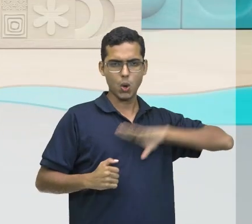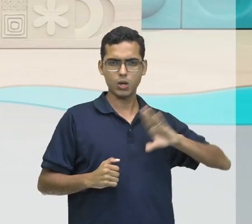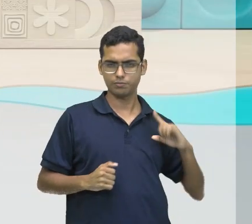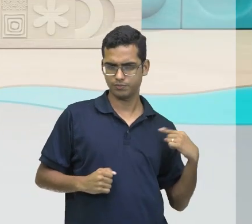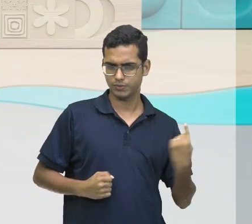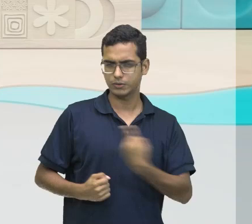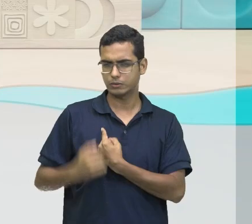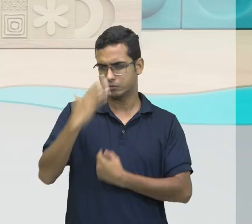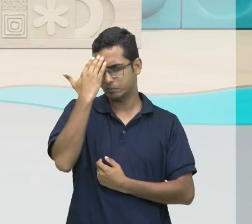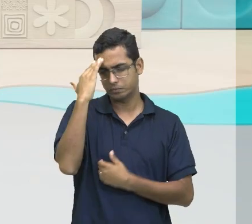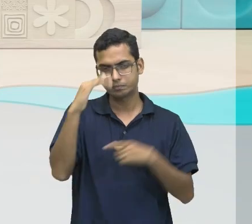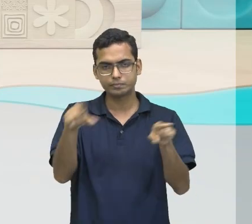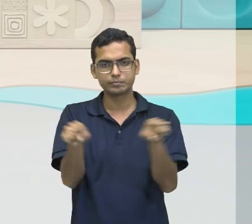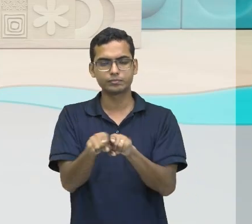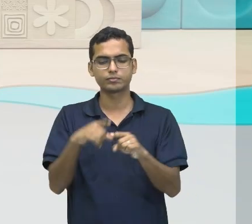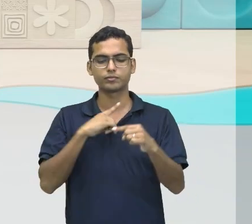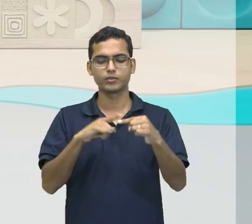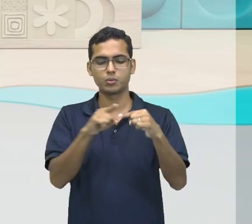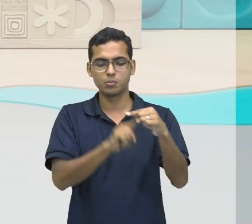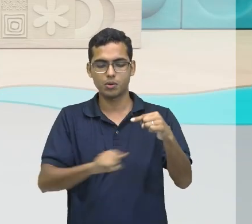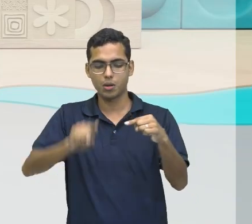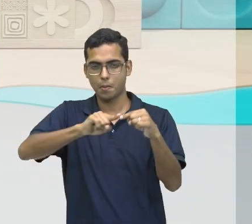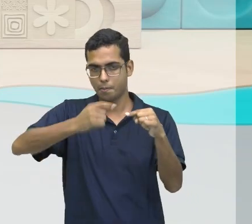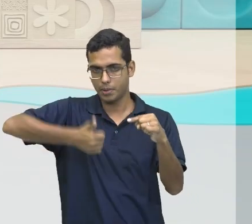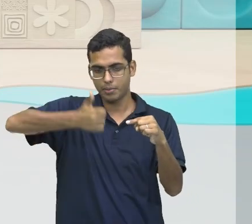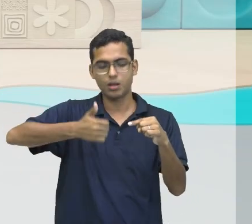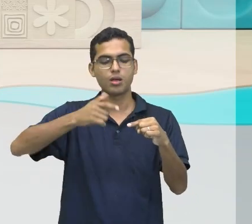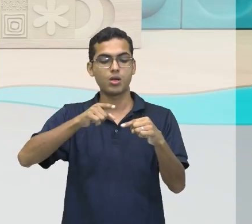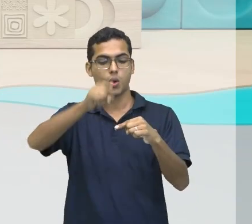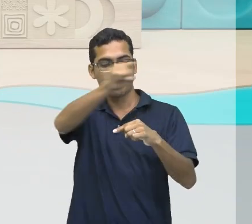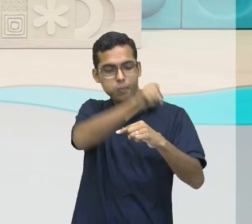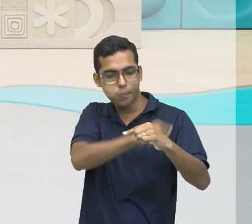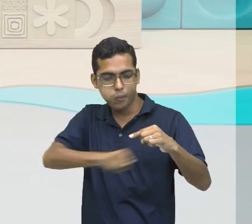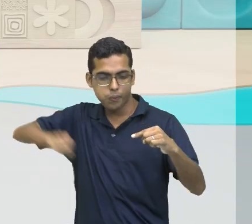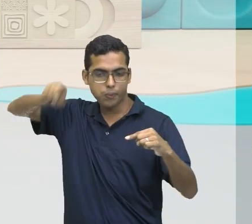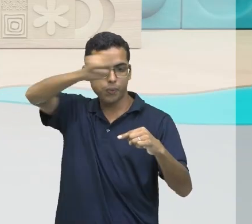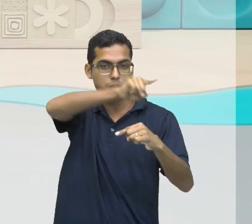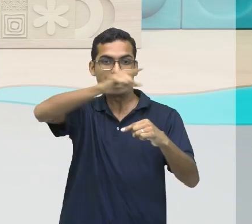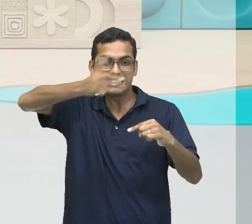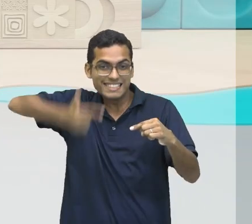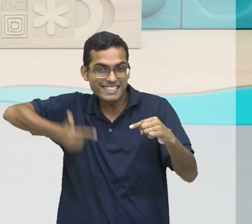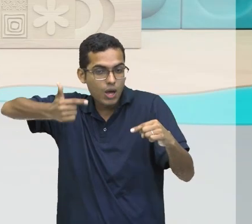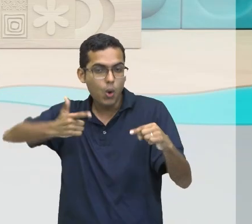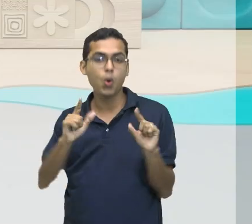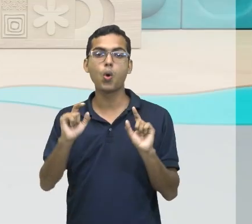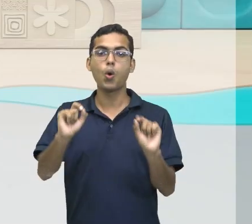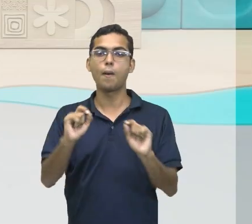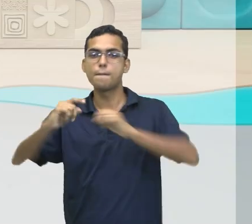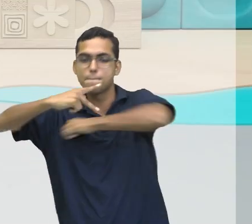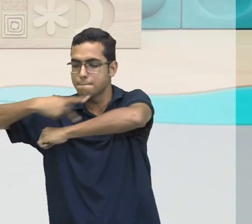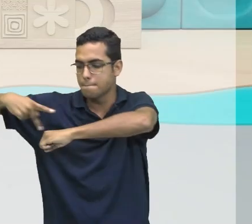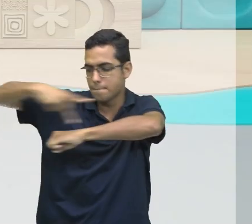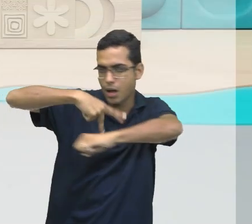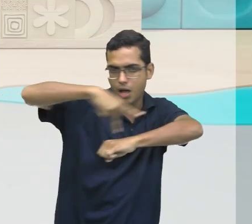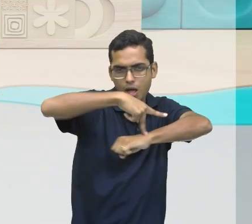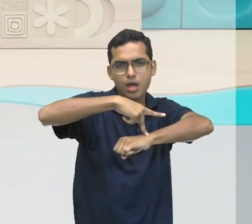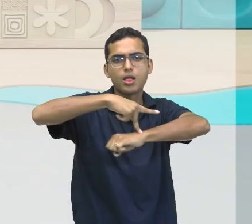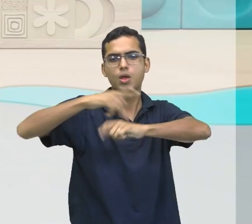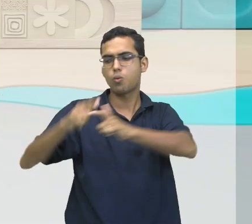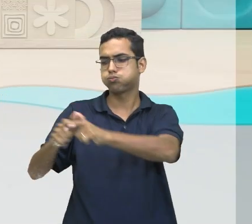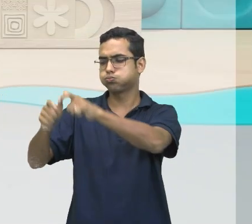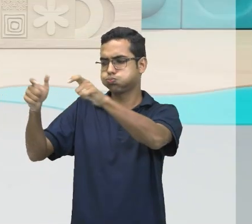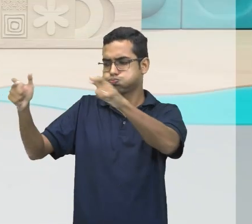grupo, né, que nós temos ali The Outer Circle, né, que é o círculo externo, são aqueles países que majoritariamente